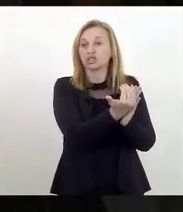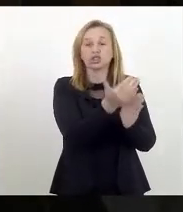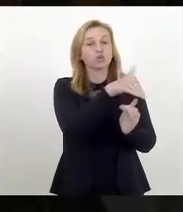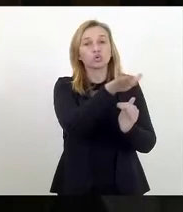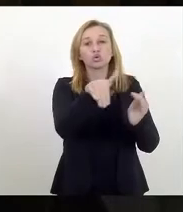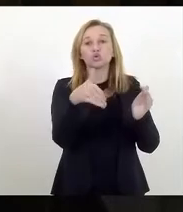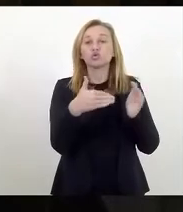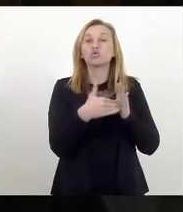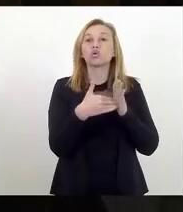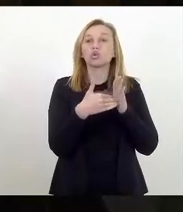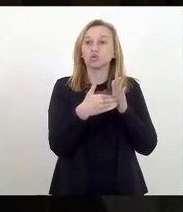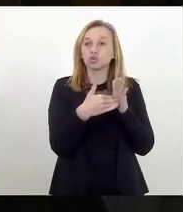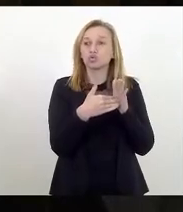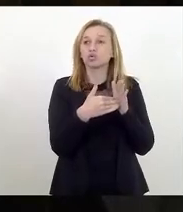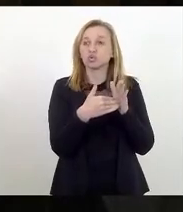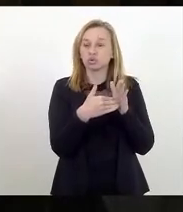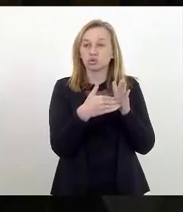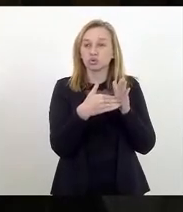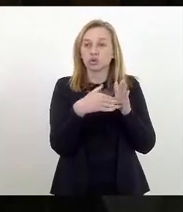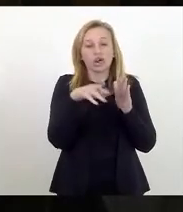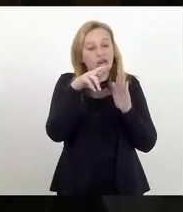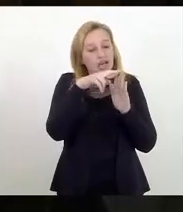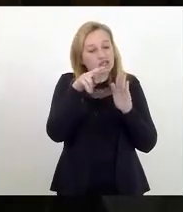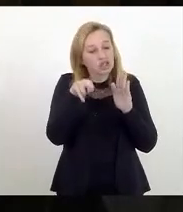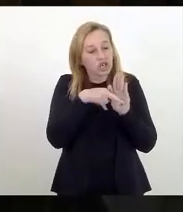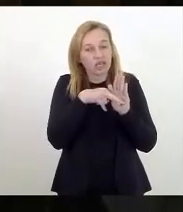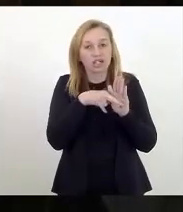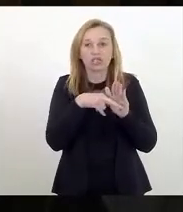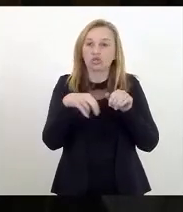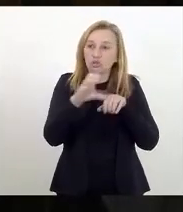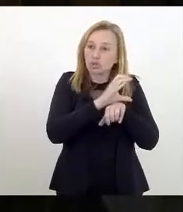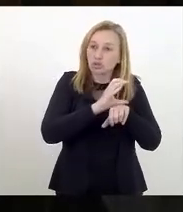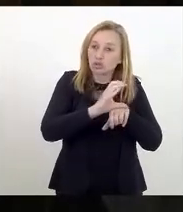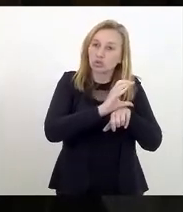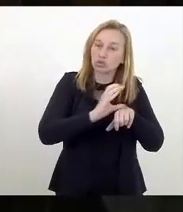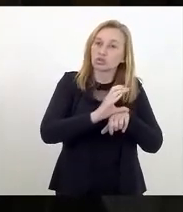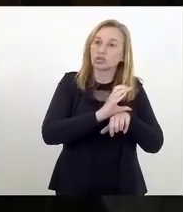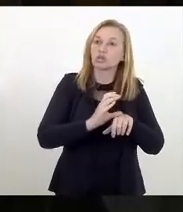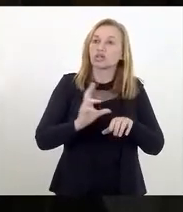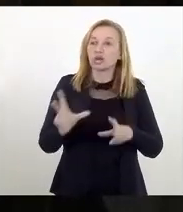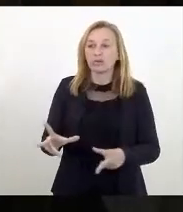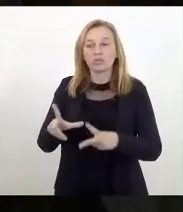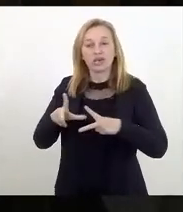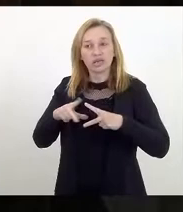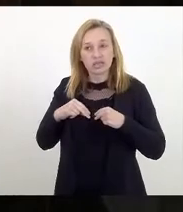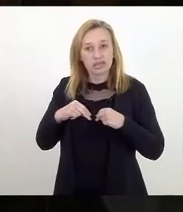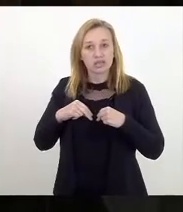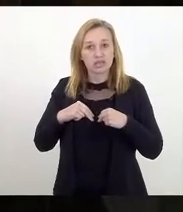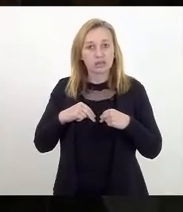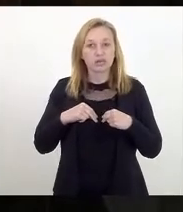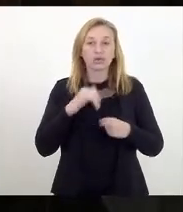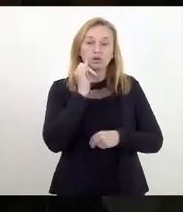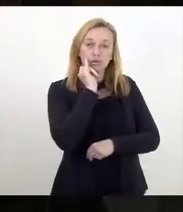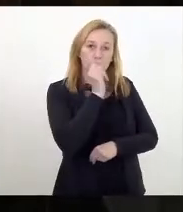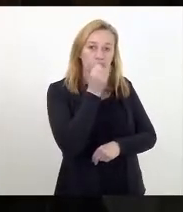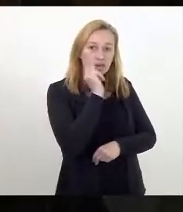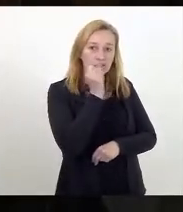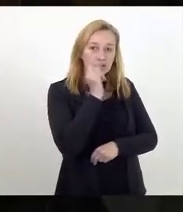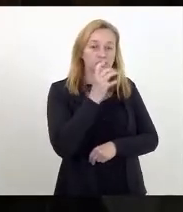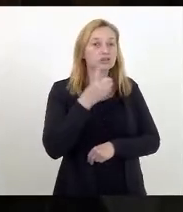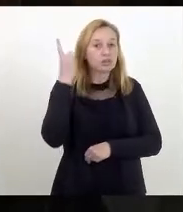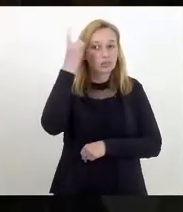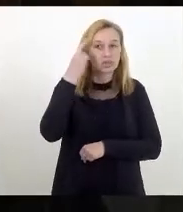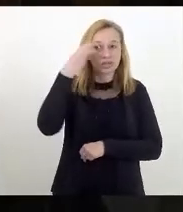os dispositivos constitucionais e mereceu parecer do relator, deputado Márcio